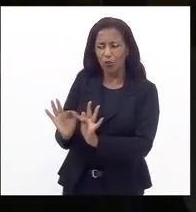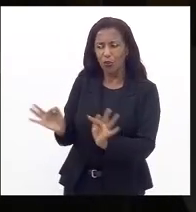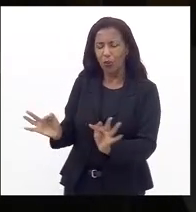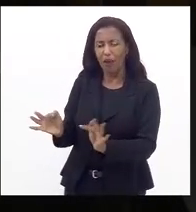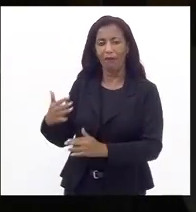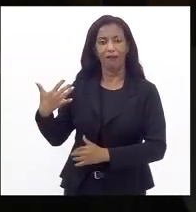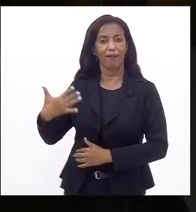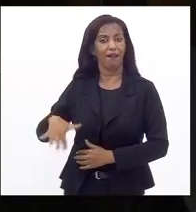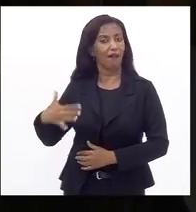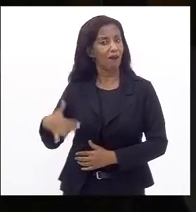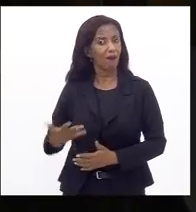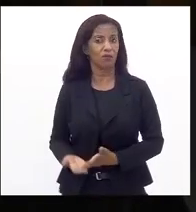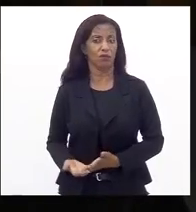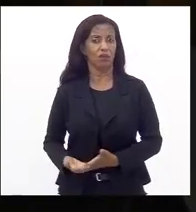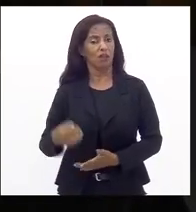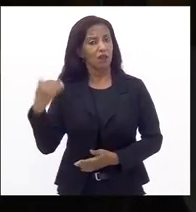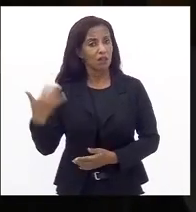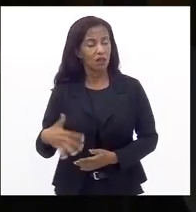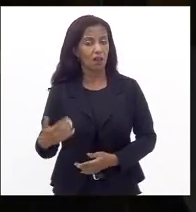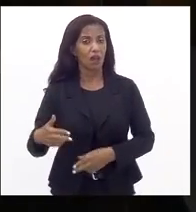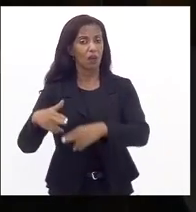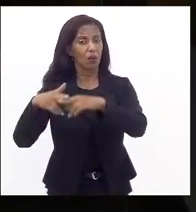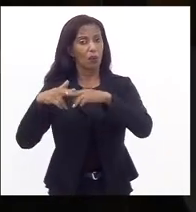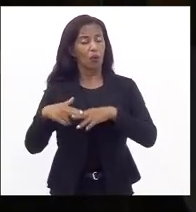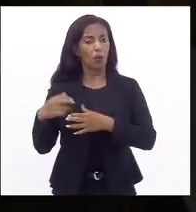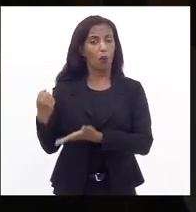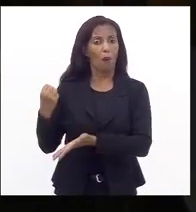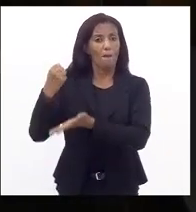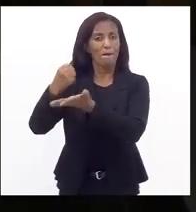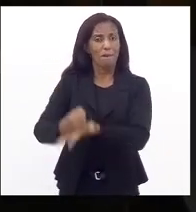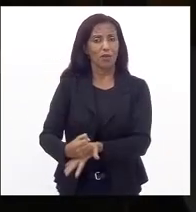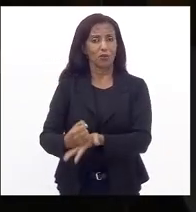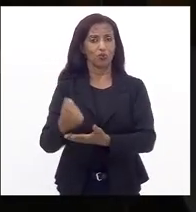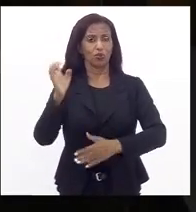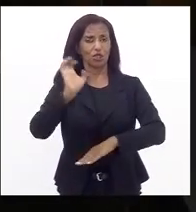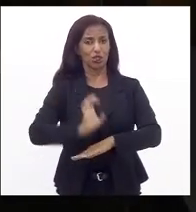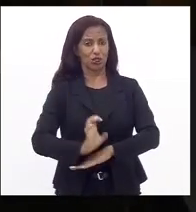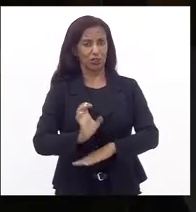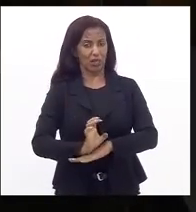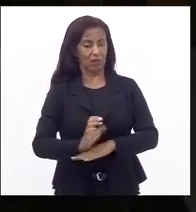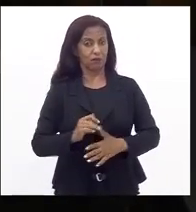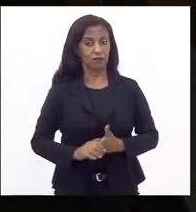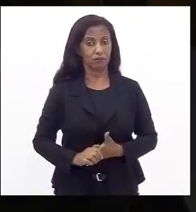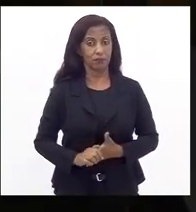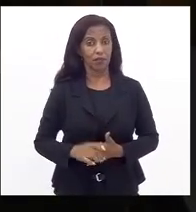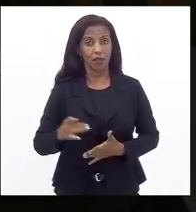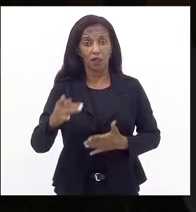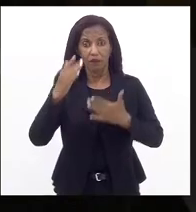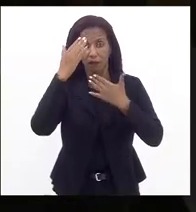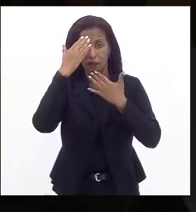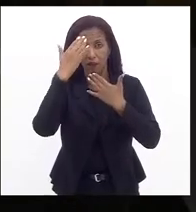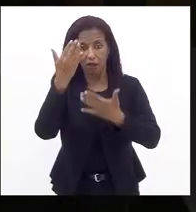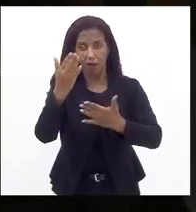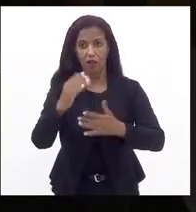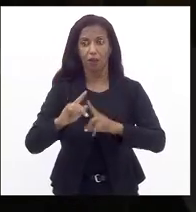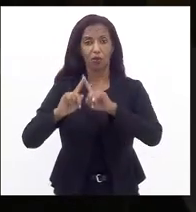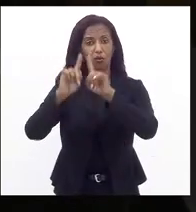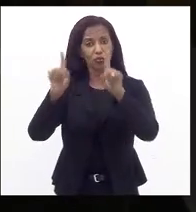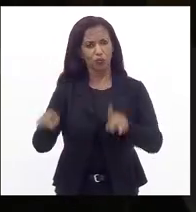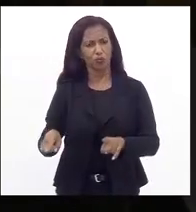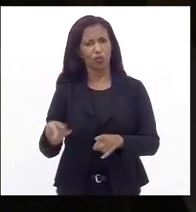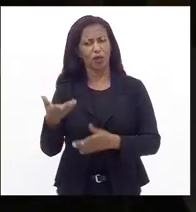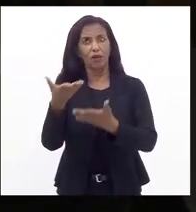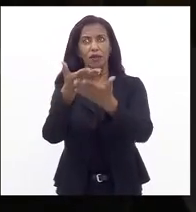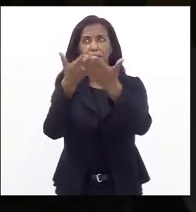é muito caro e é caro por conta do peso do estado e Aqui vai um agradecimento para os servidores